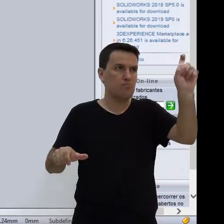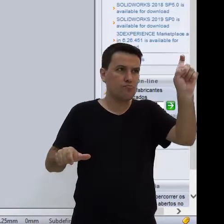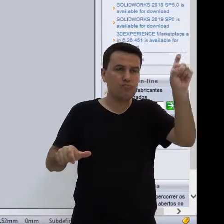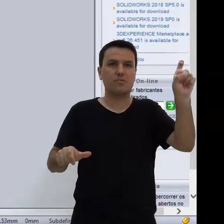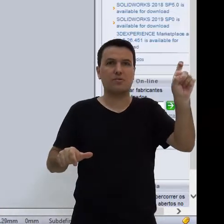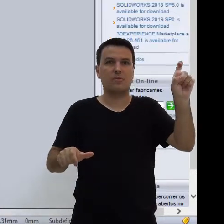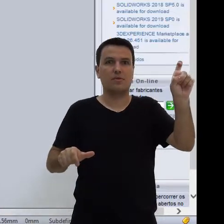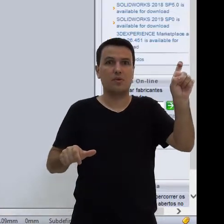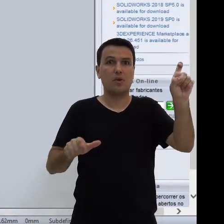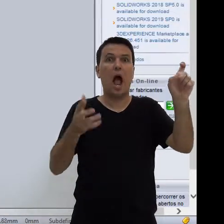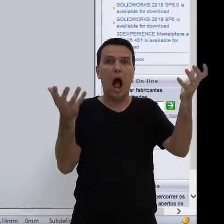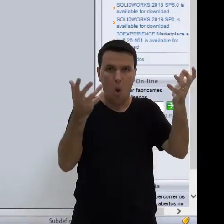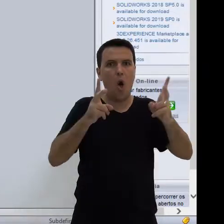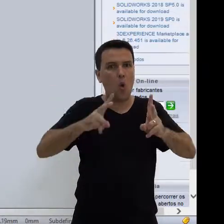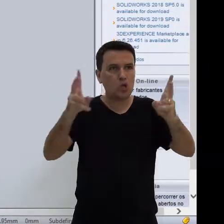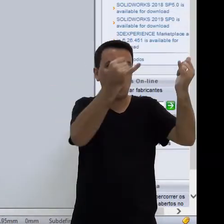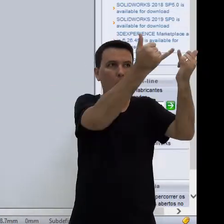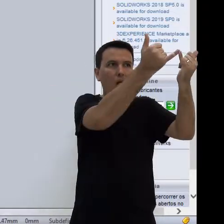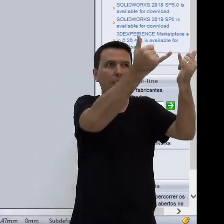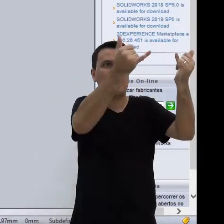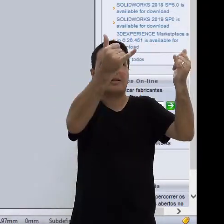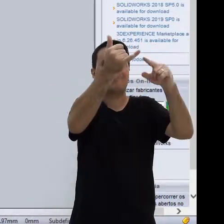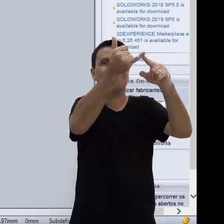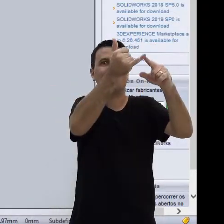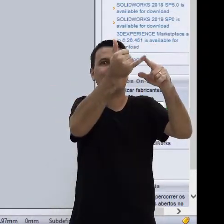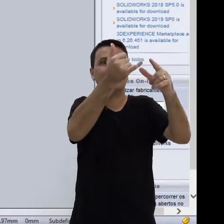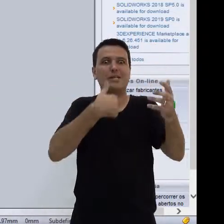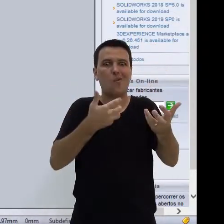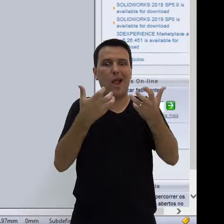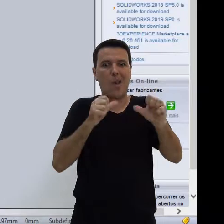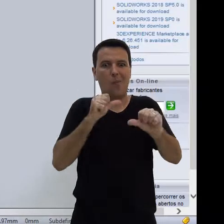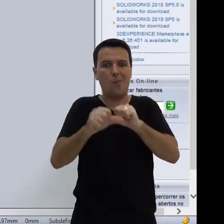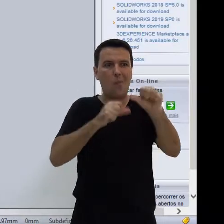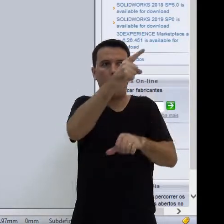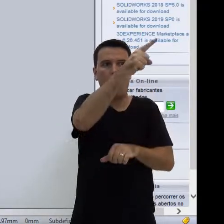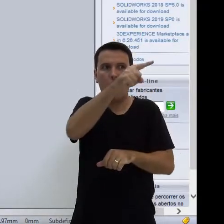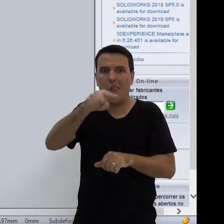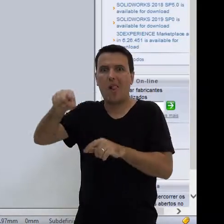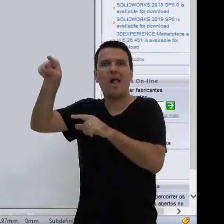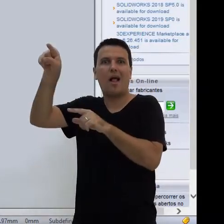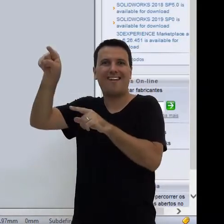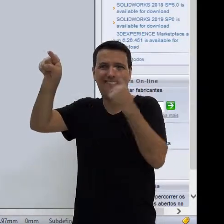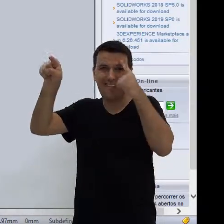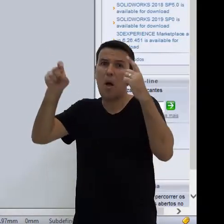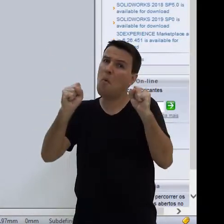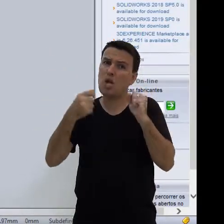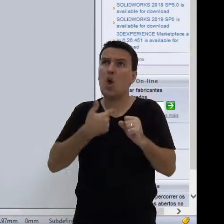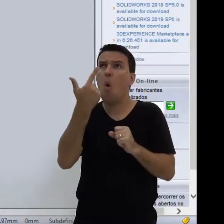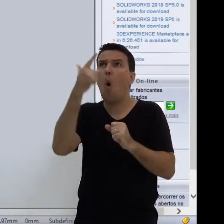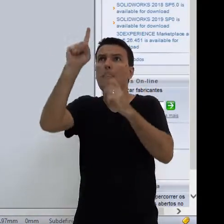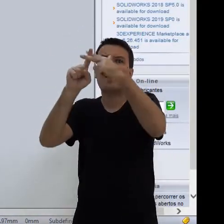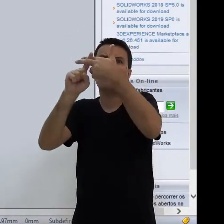E você percebe que ele continua fazendo uma linha, tá? Como eu quero fazer um arco agora, eu